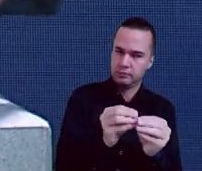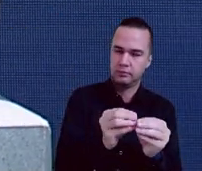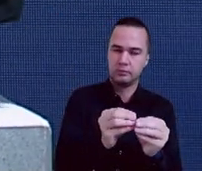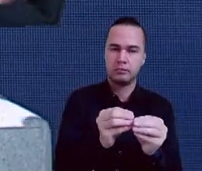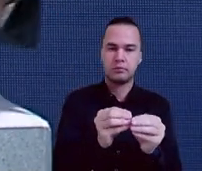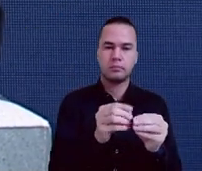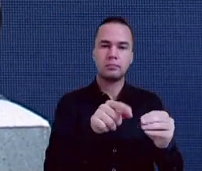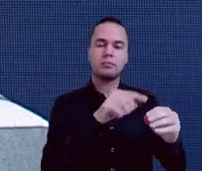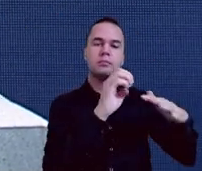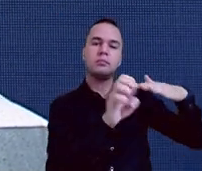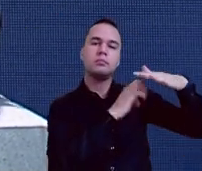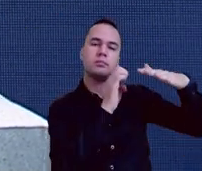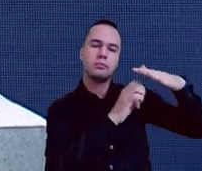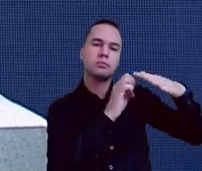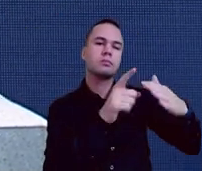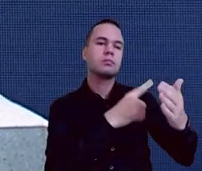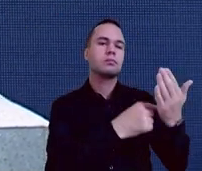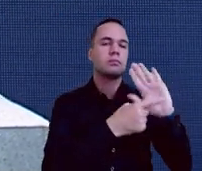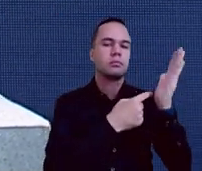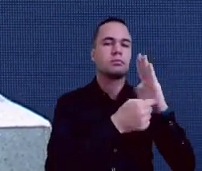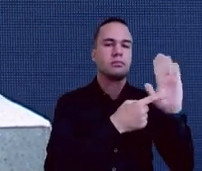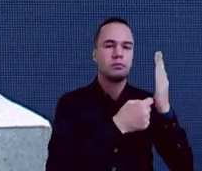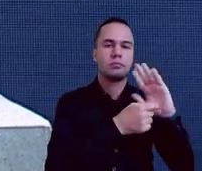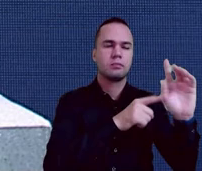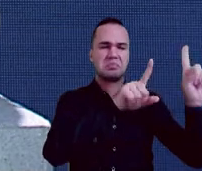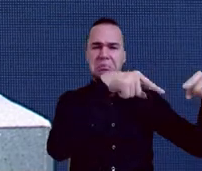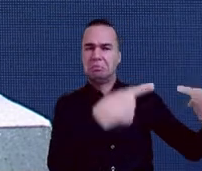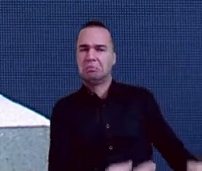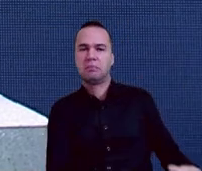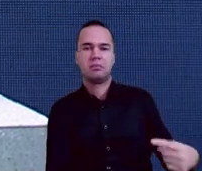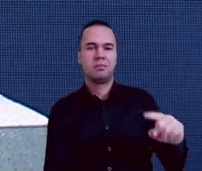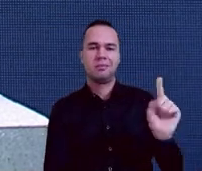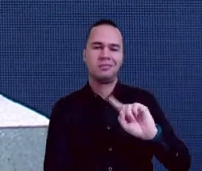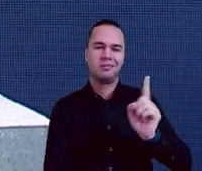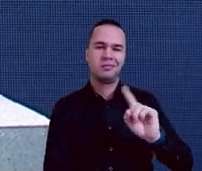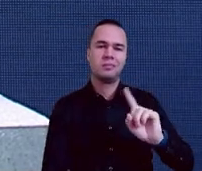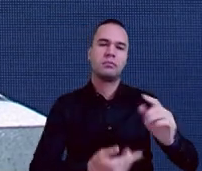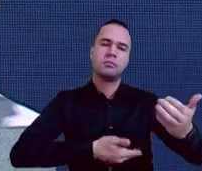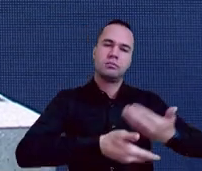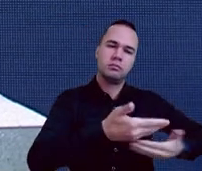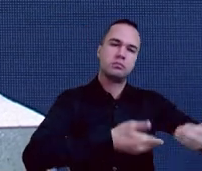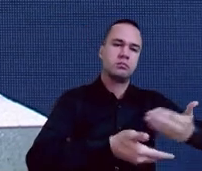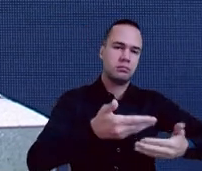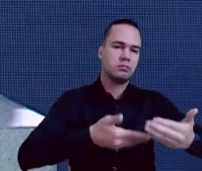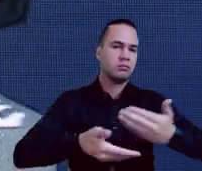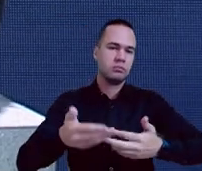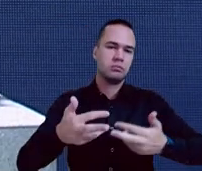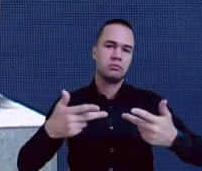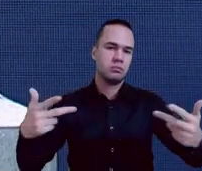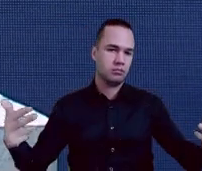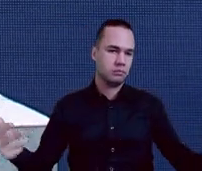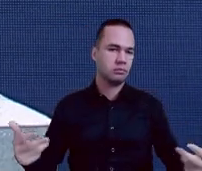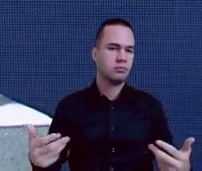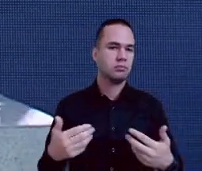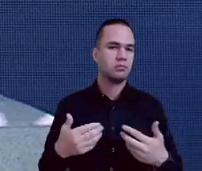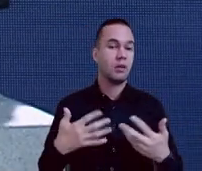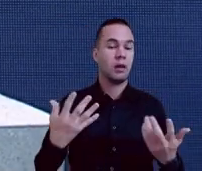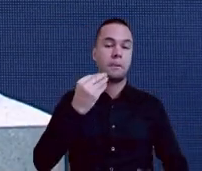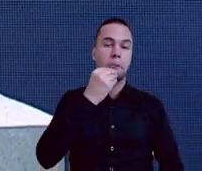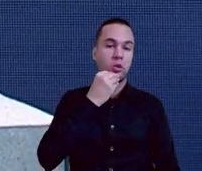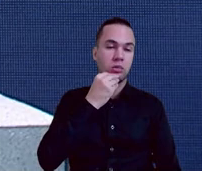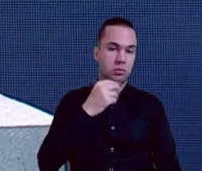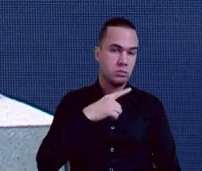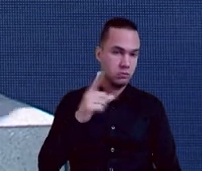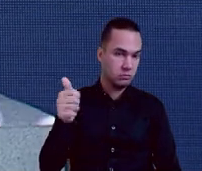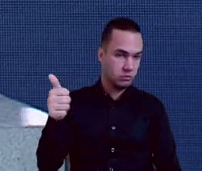é muito mais colaborativa do que competitiva né a gente compartilha muitos Rios busca Ah tem uma oportunidade muito boa vamos